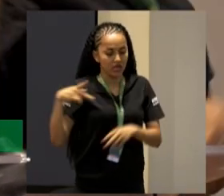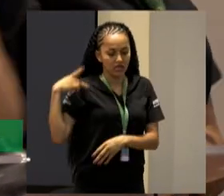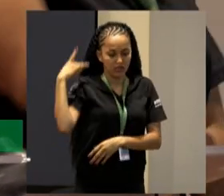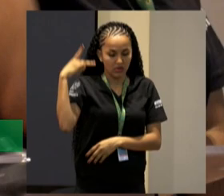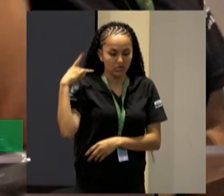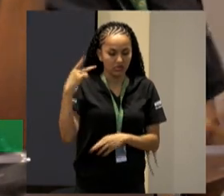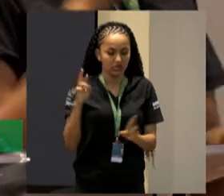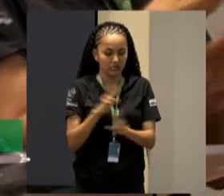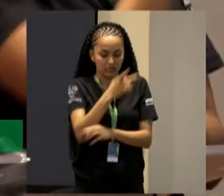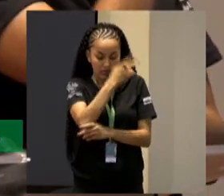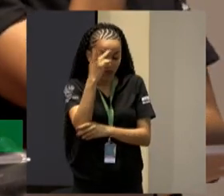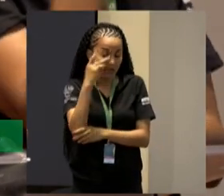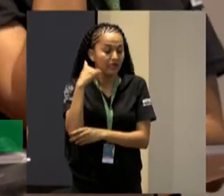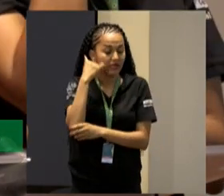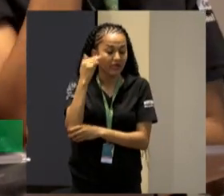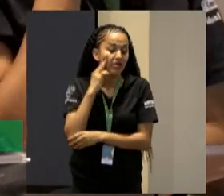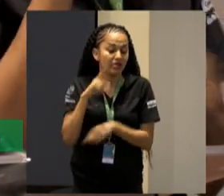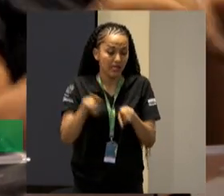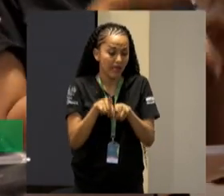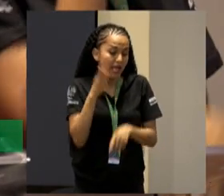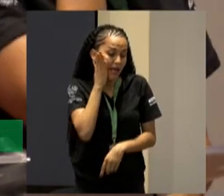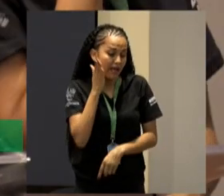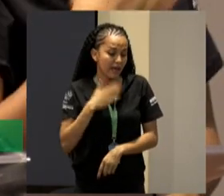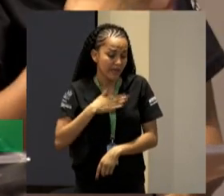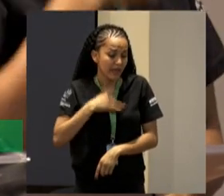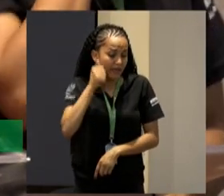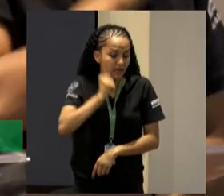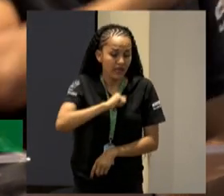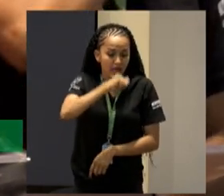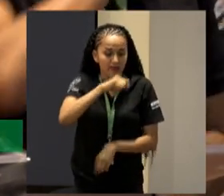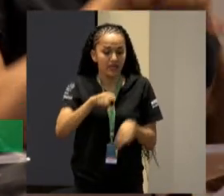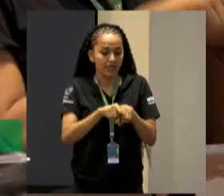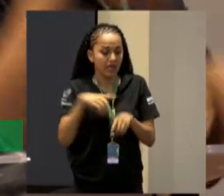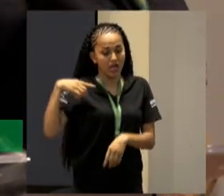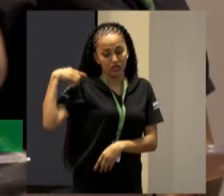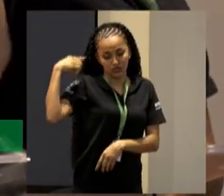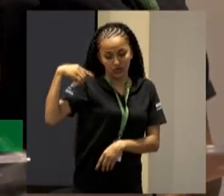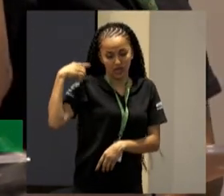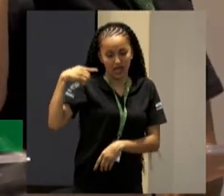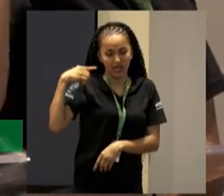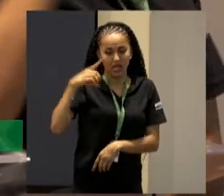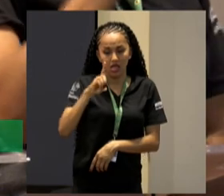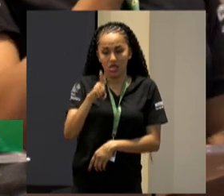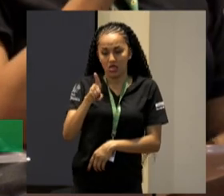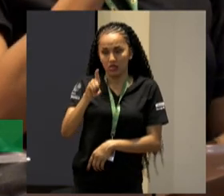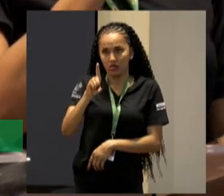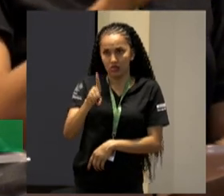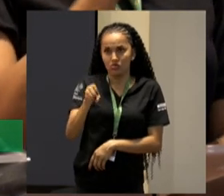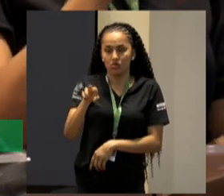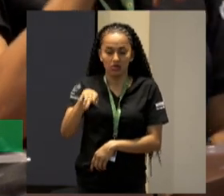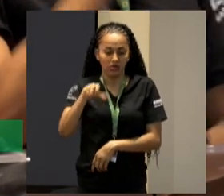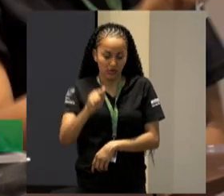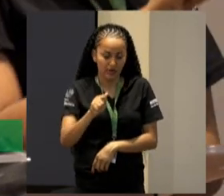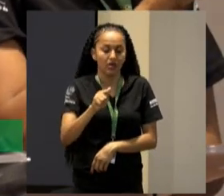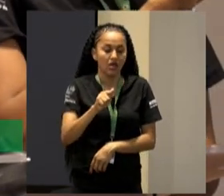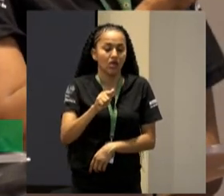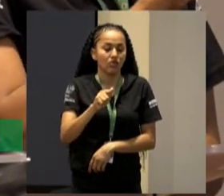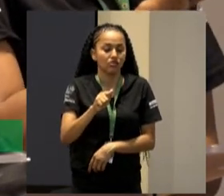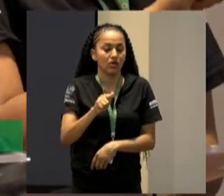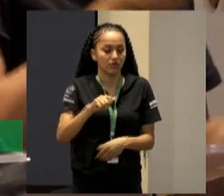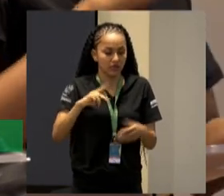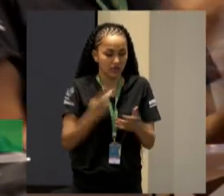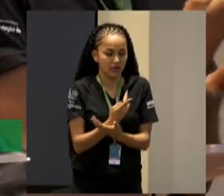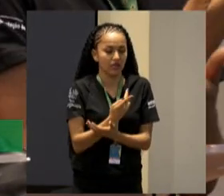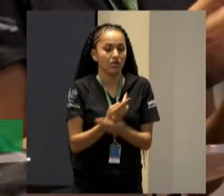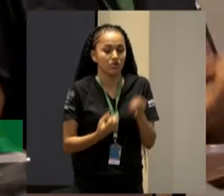políticas, assim como a dona Zuma, minha mãe, assim como a advogada Dora Lúcia Bertulho, na casa de quem o Núcleo de Estudos Negros